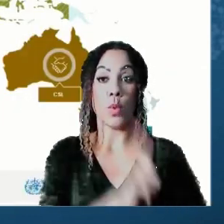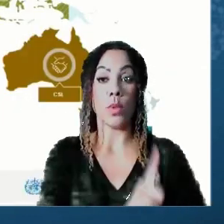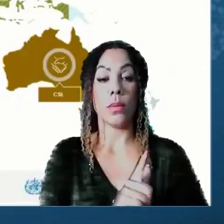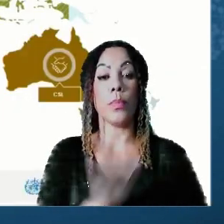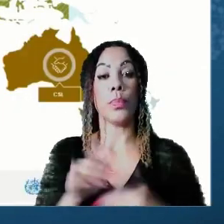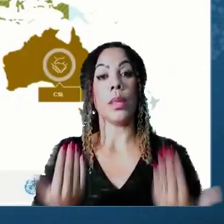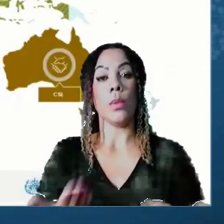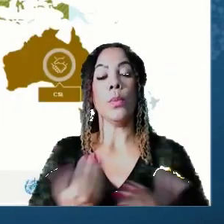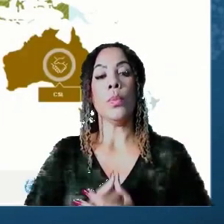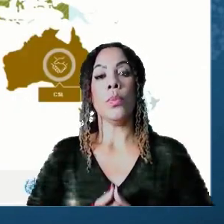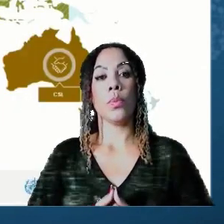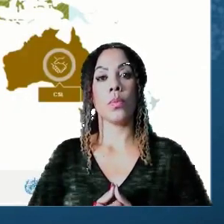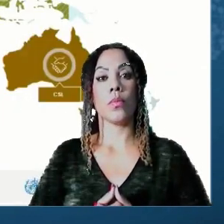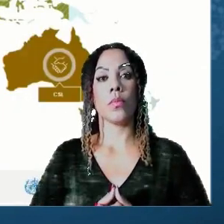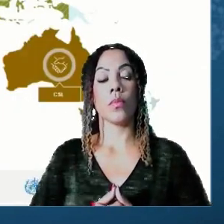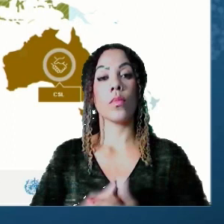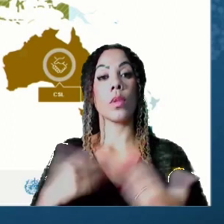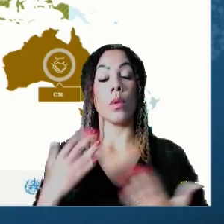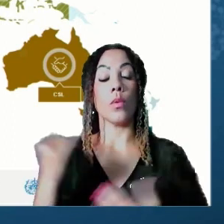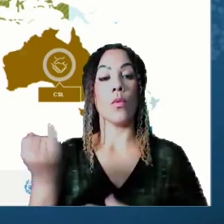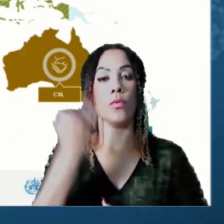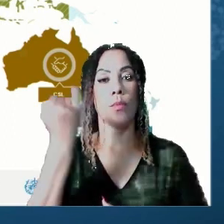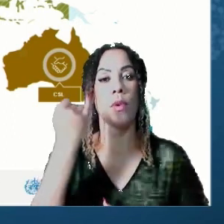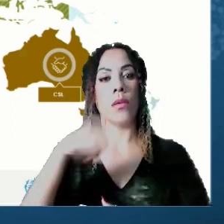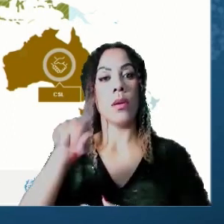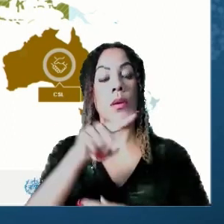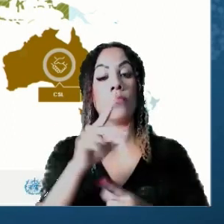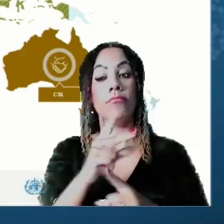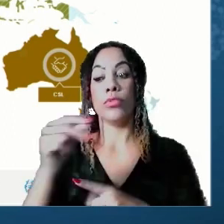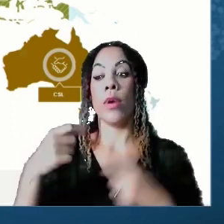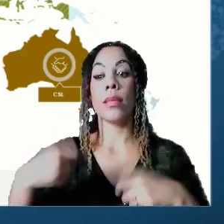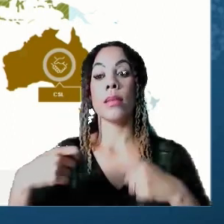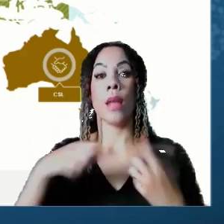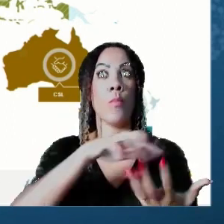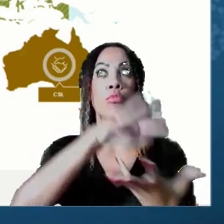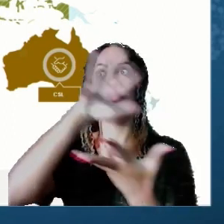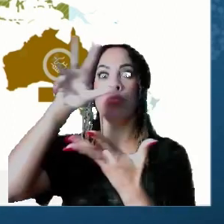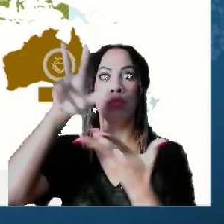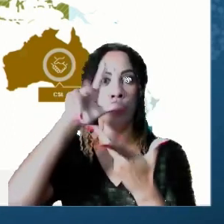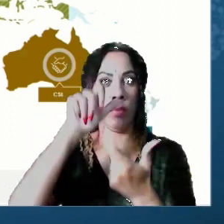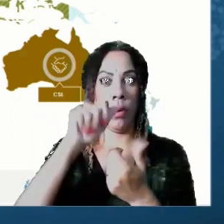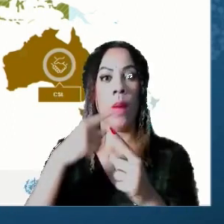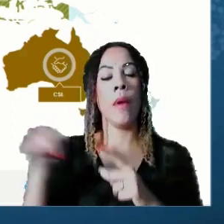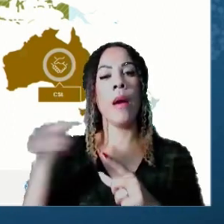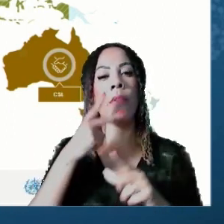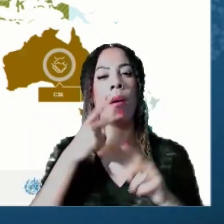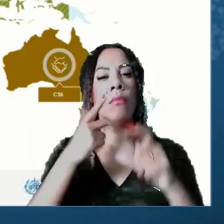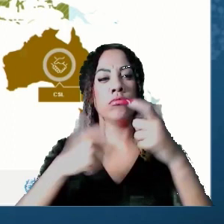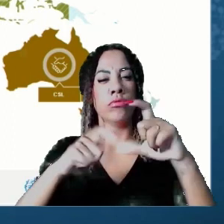Então, foi importante suprir as necessidades do mundo inteiro. Quando a Oxford falou com a AstraZeneca